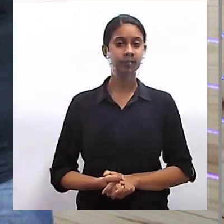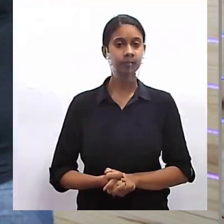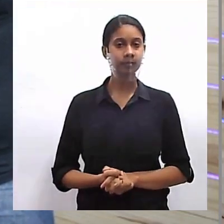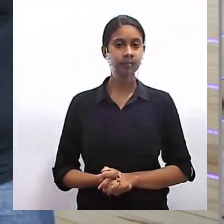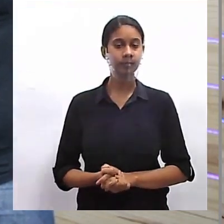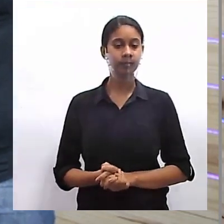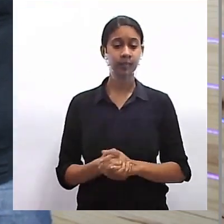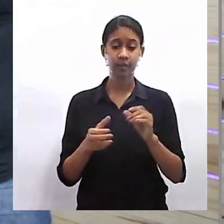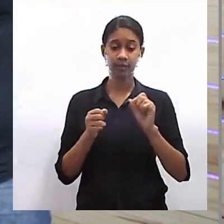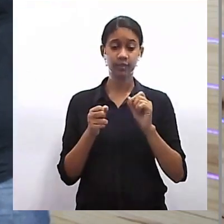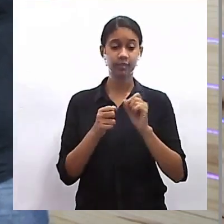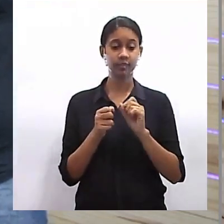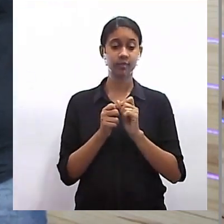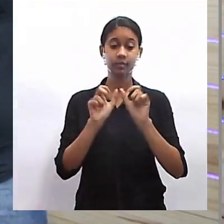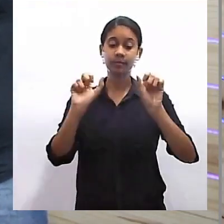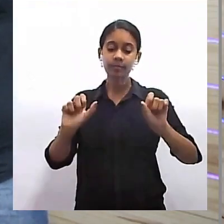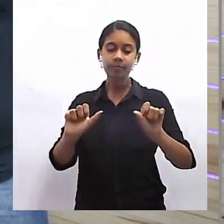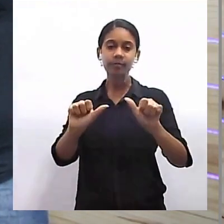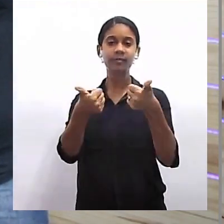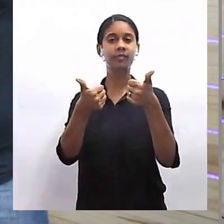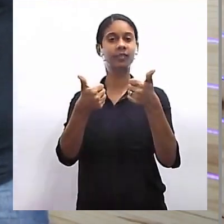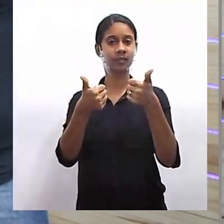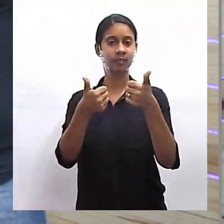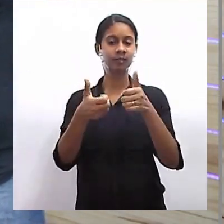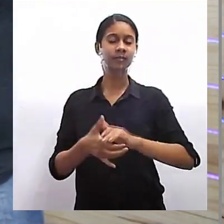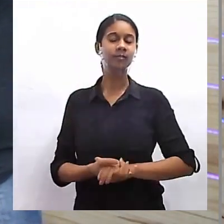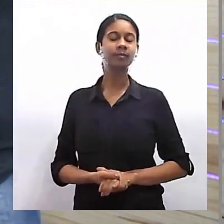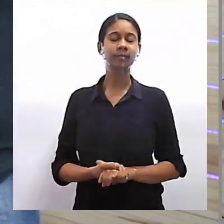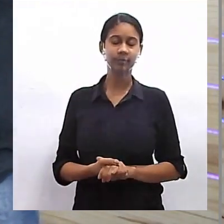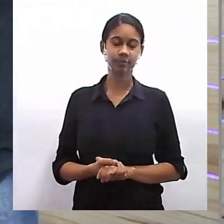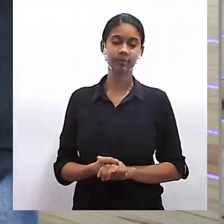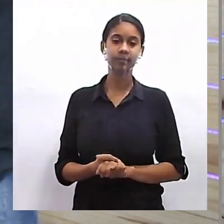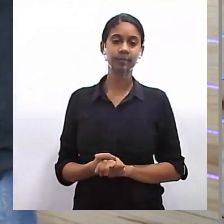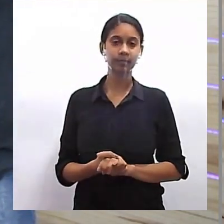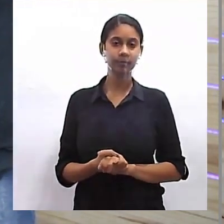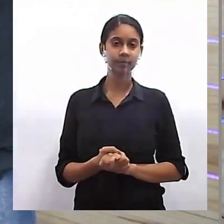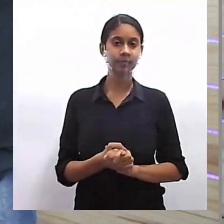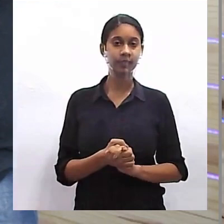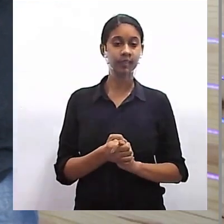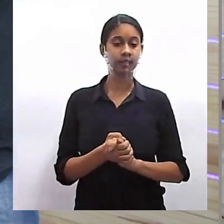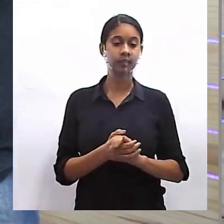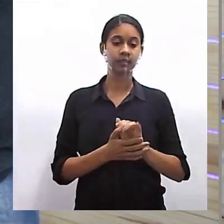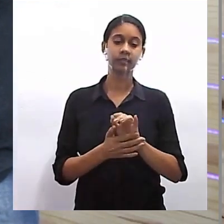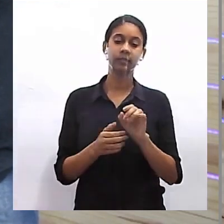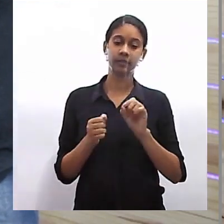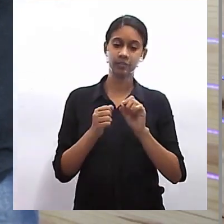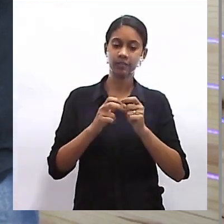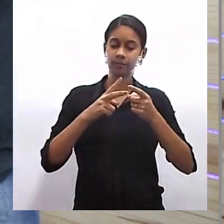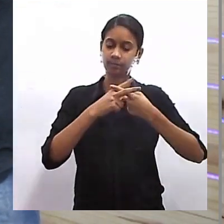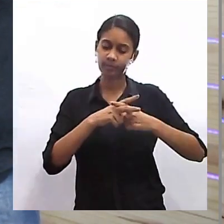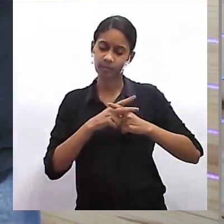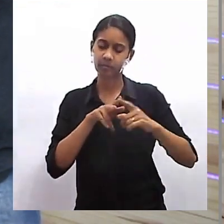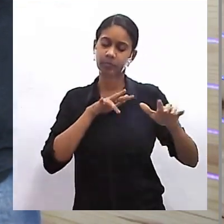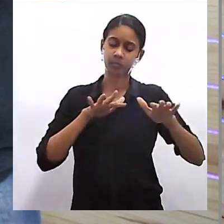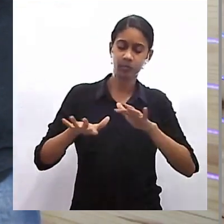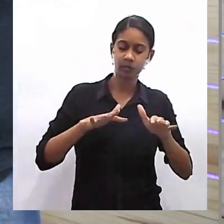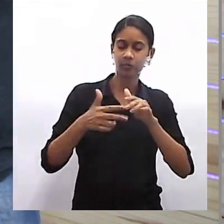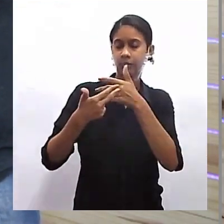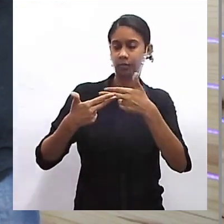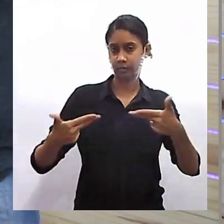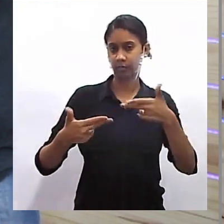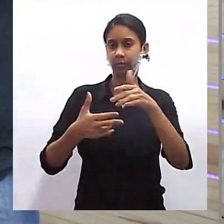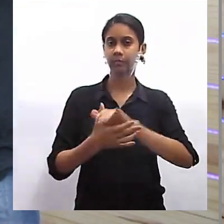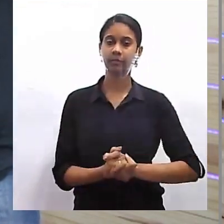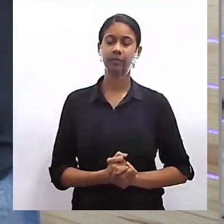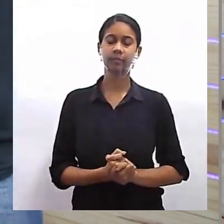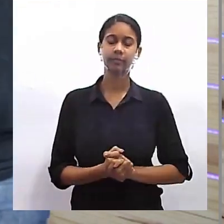dando uma forma mais prática, né, dessa manutenção, né, na movimentação das cargas,